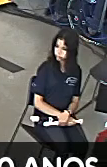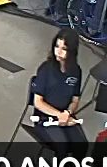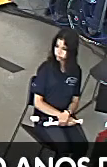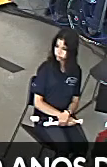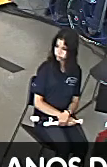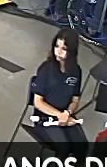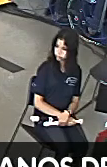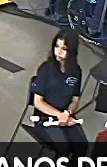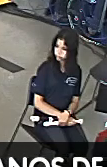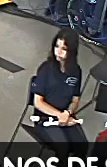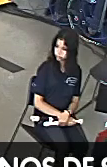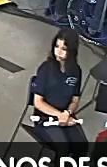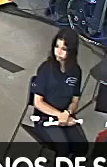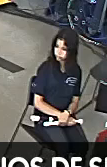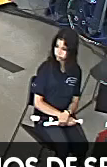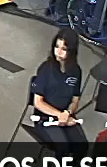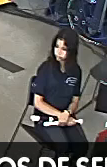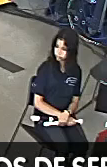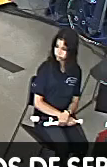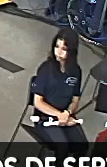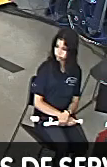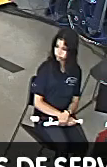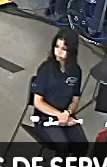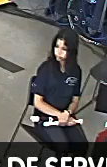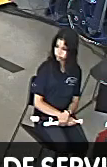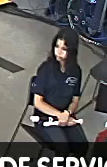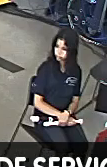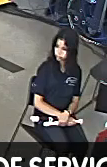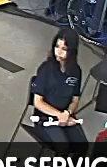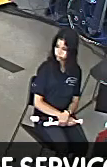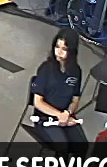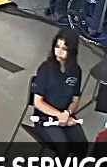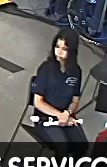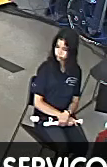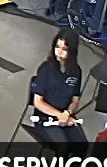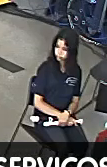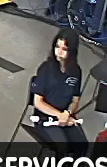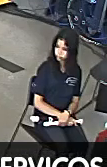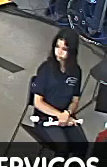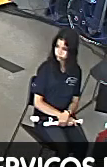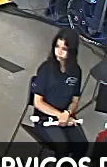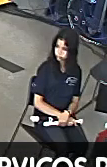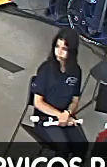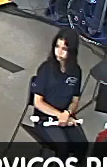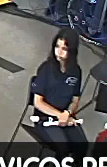sempre esteve, está e estará conosco.